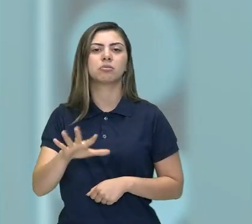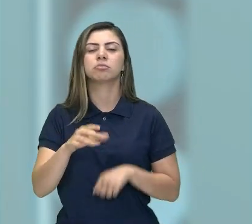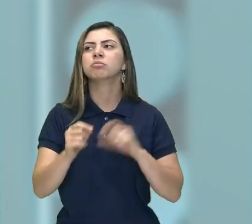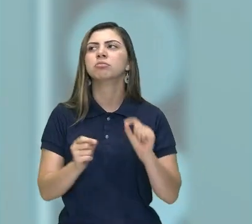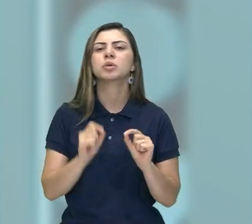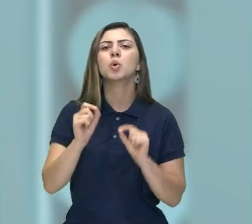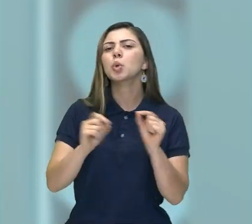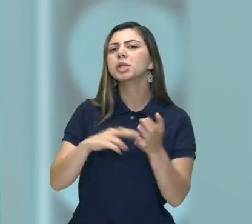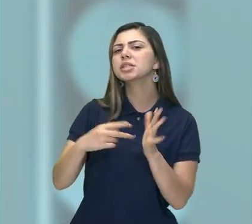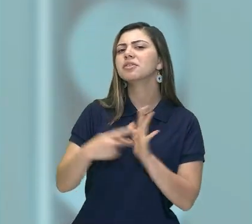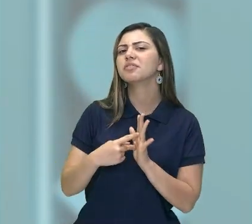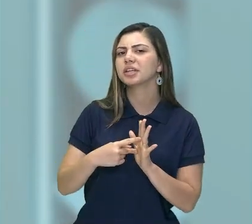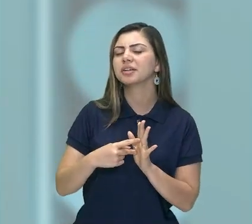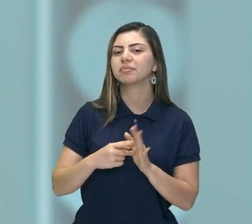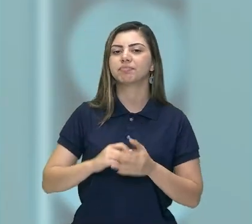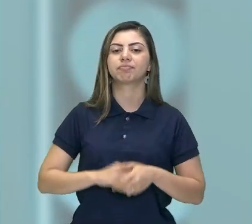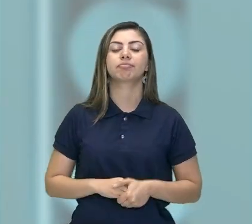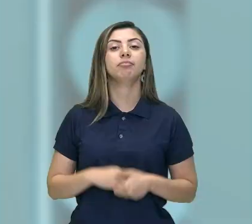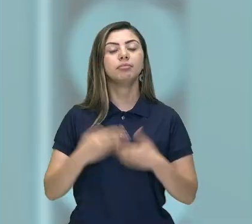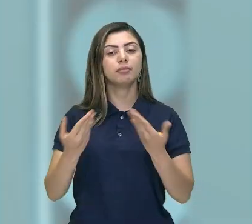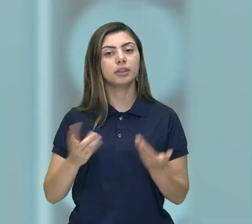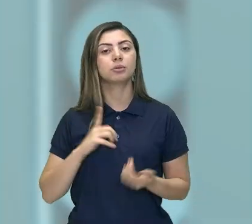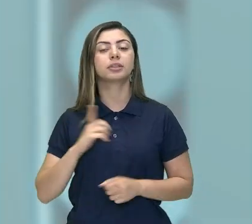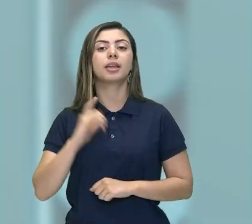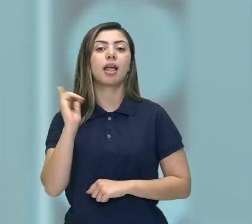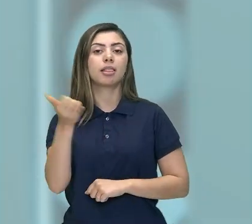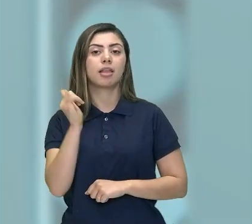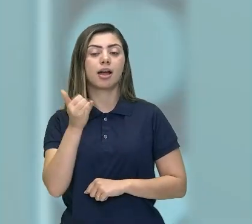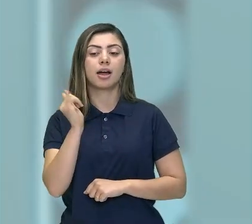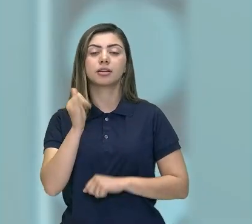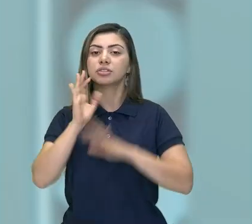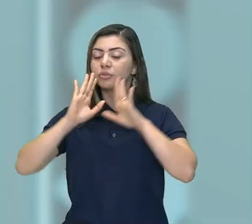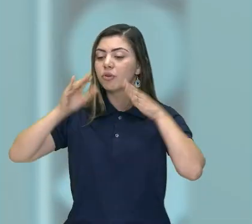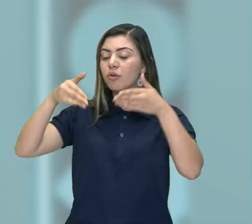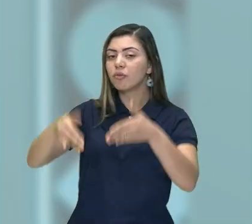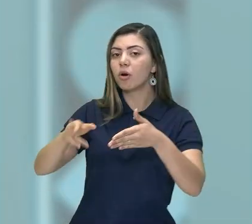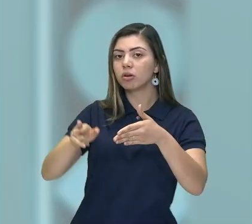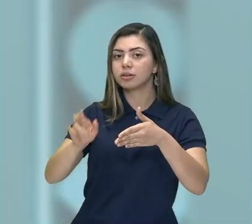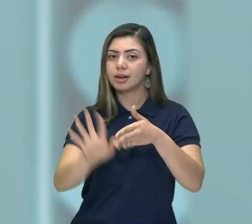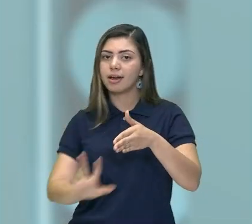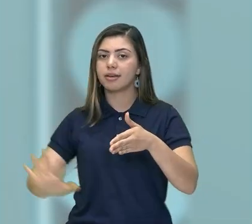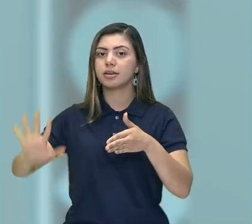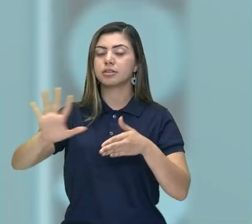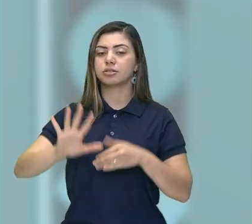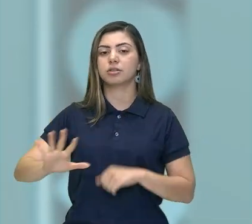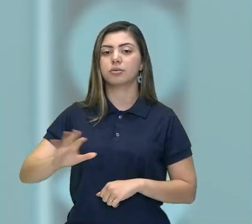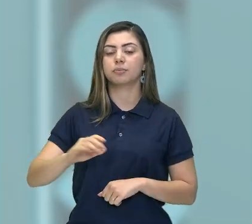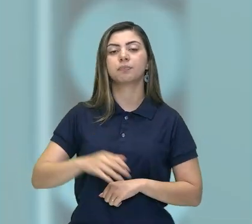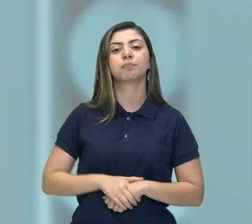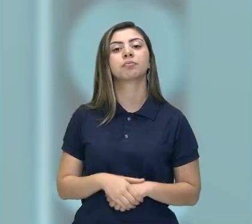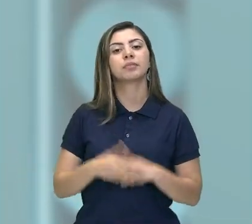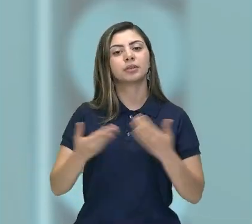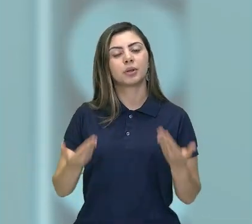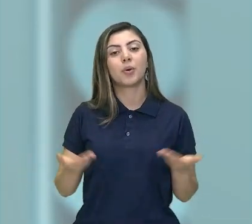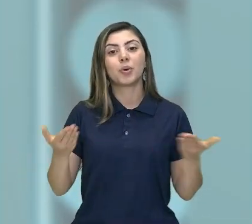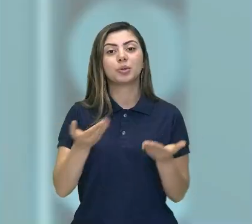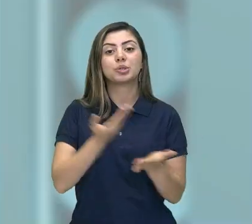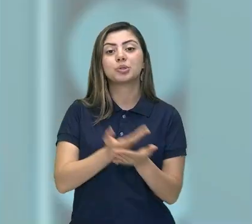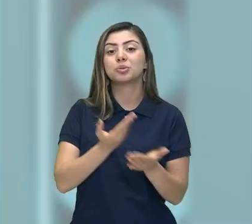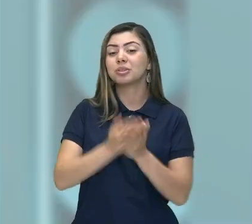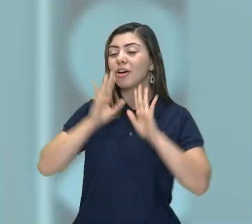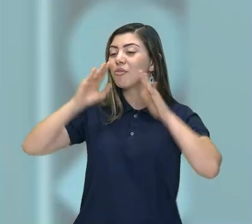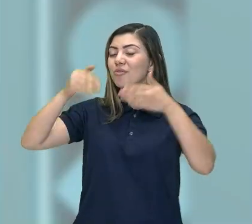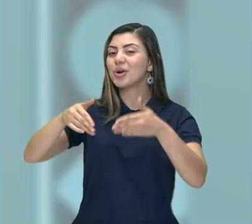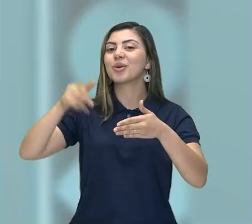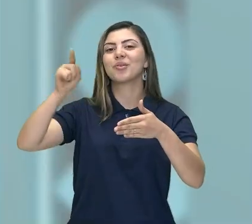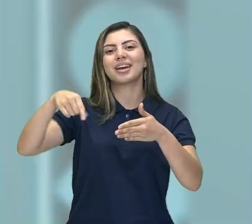tendência regionalista? A gente vai ter ali as narrativas voltadas mais para uma região. Sobretudo nessa aula, nós vamos falar do